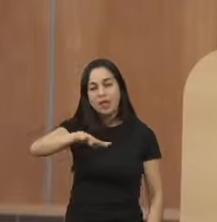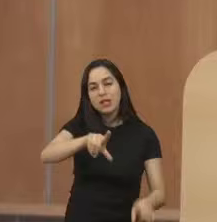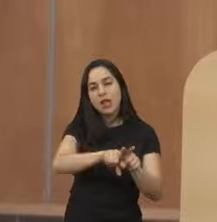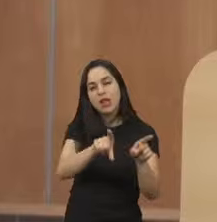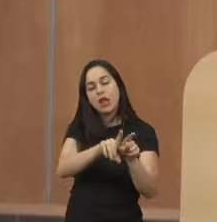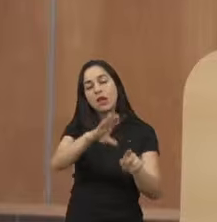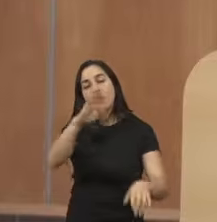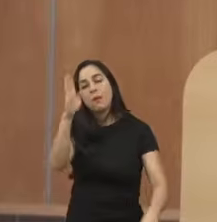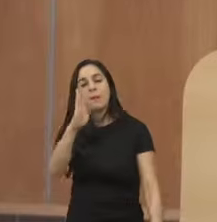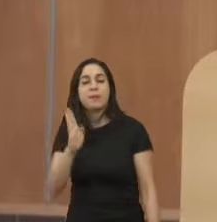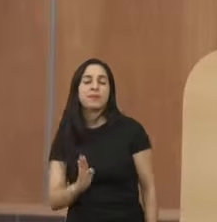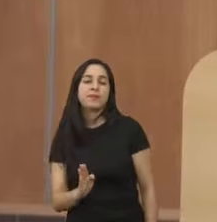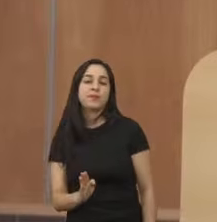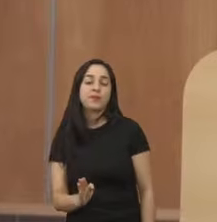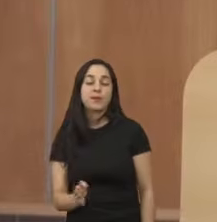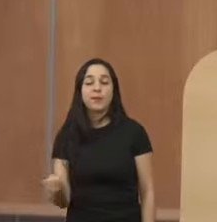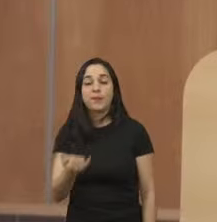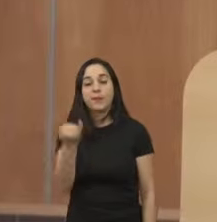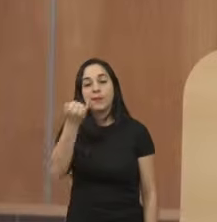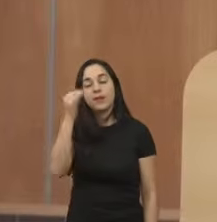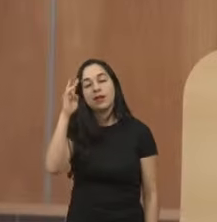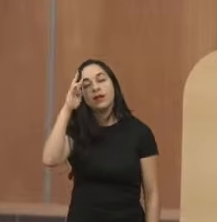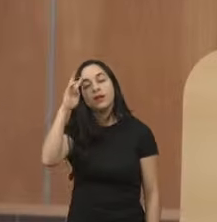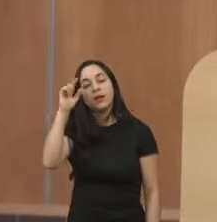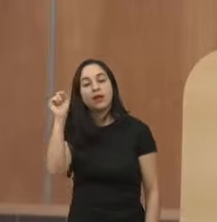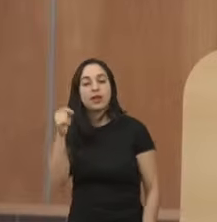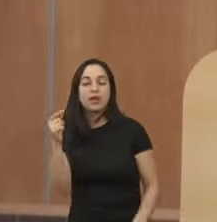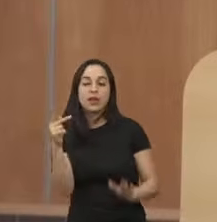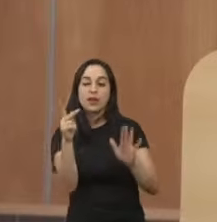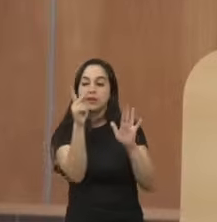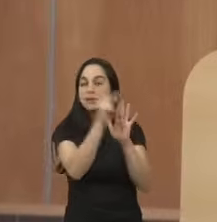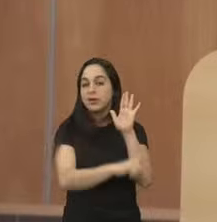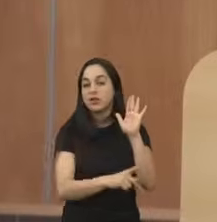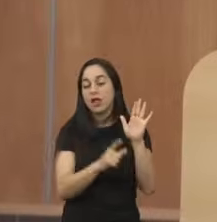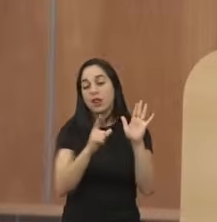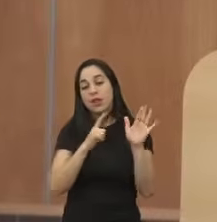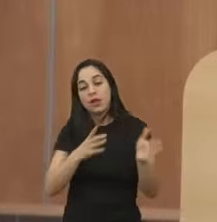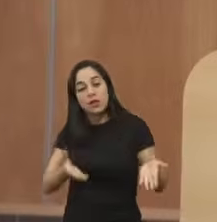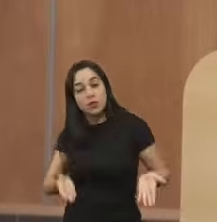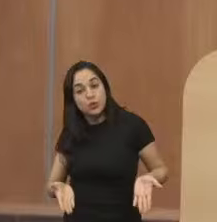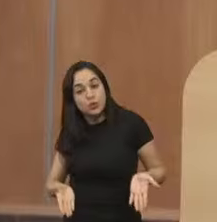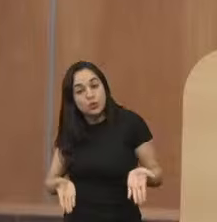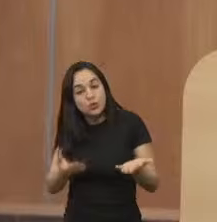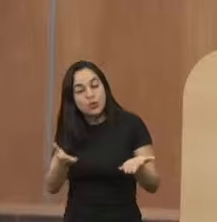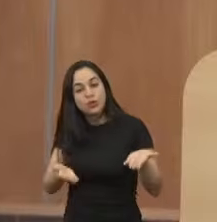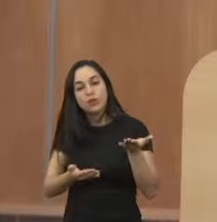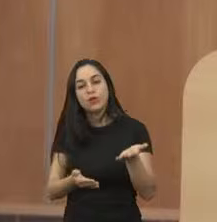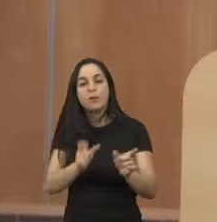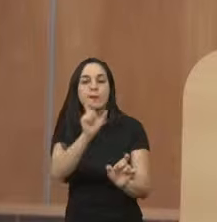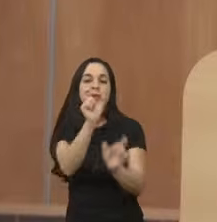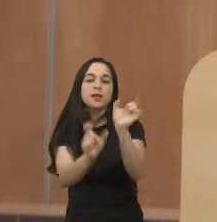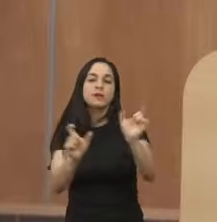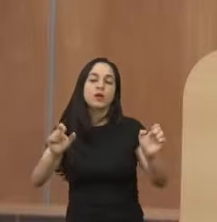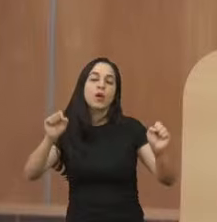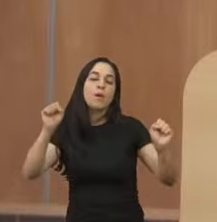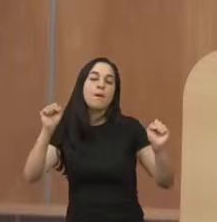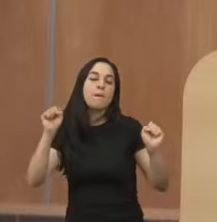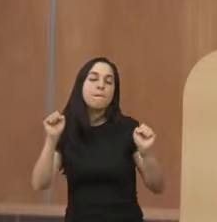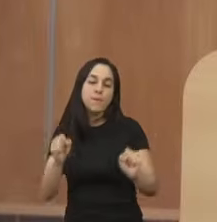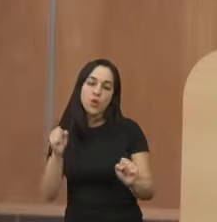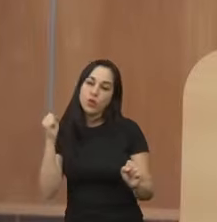é importante lembrar também que esse projeto aqui, ele visa justamente um incentivo para que as pessoas possam